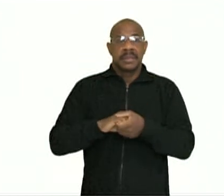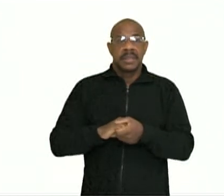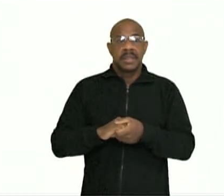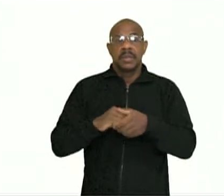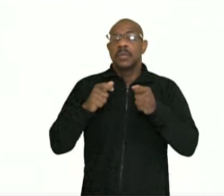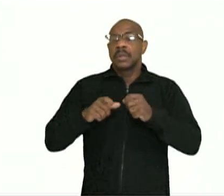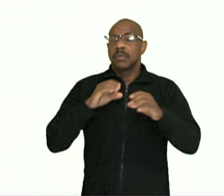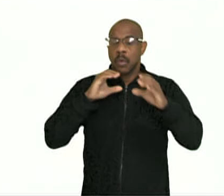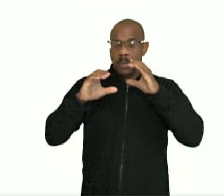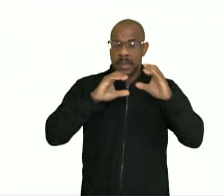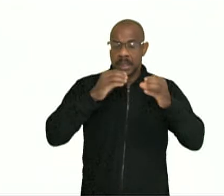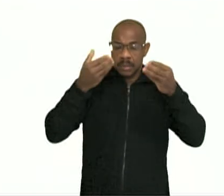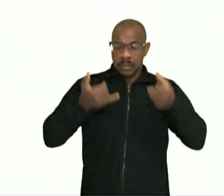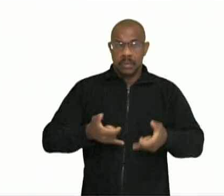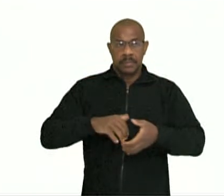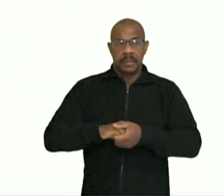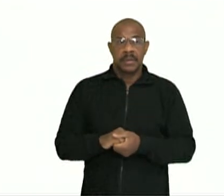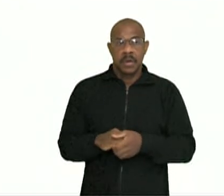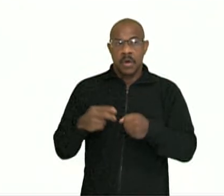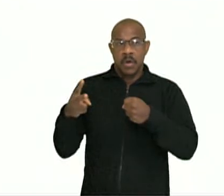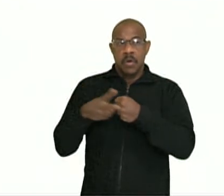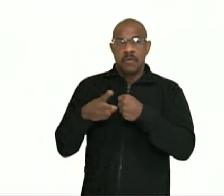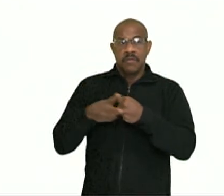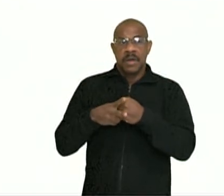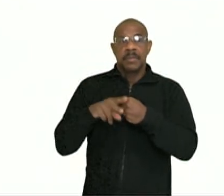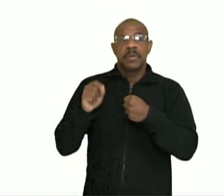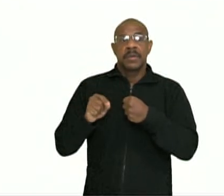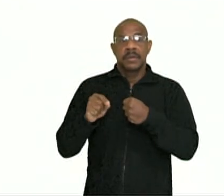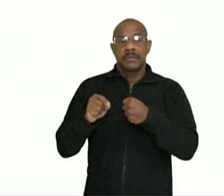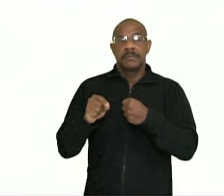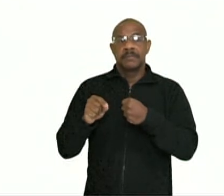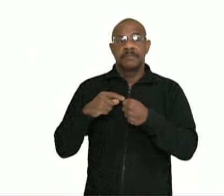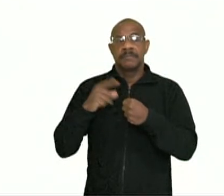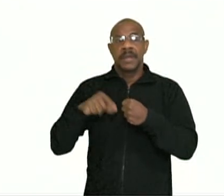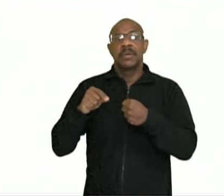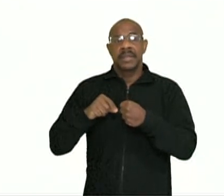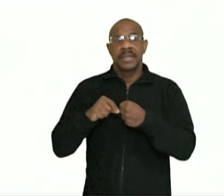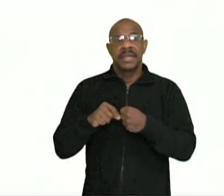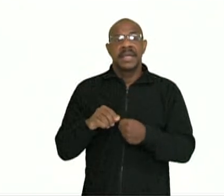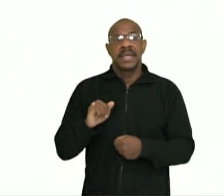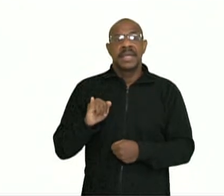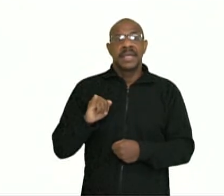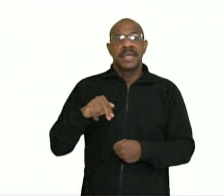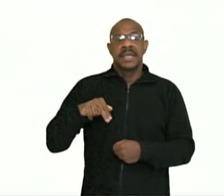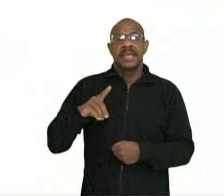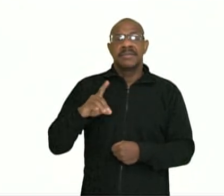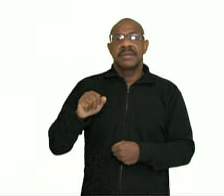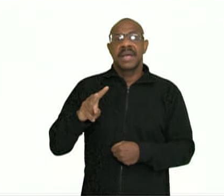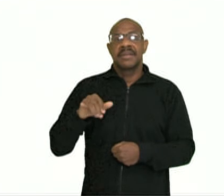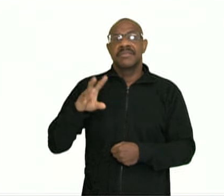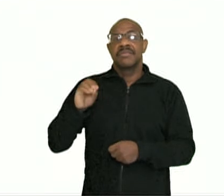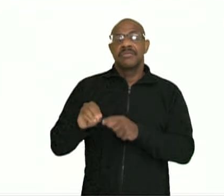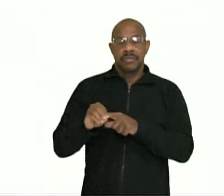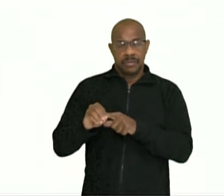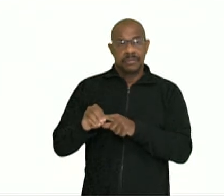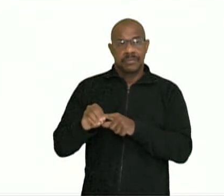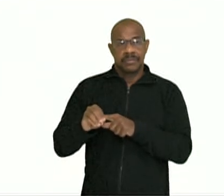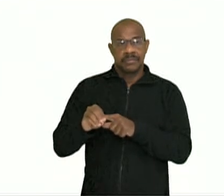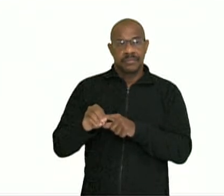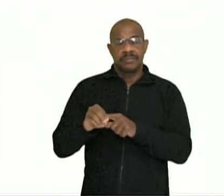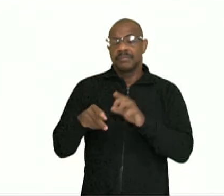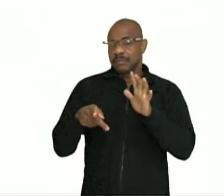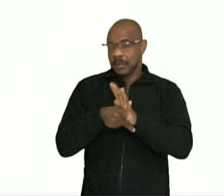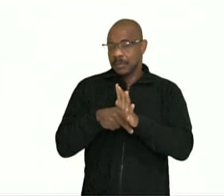aqui que os verbos predominantemente são no presente do indicativo. Então, o presente do indicativo, como o próprio